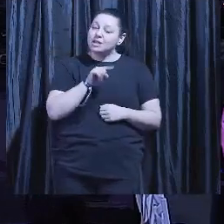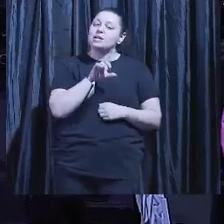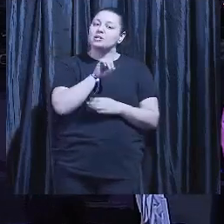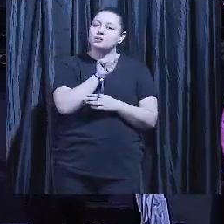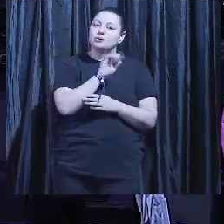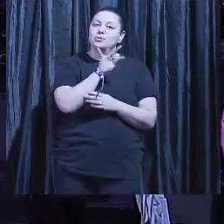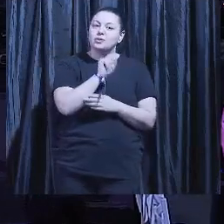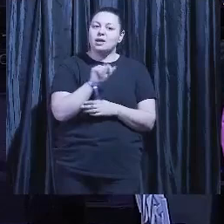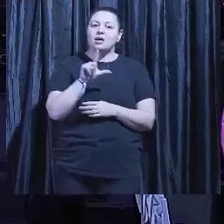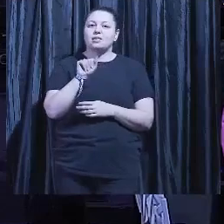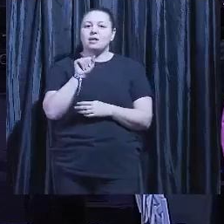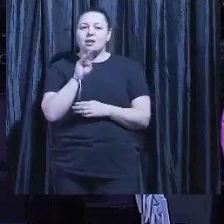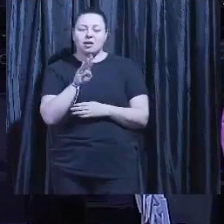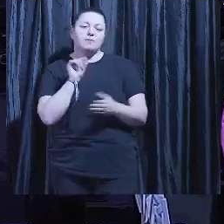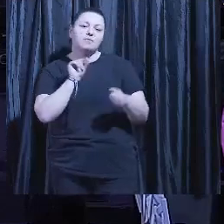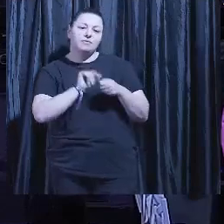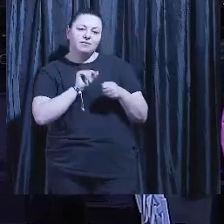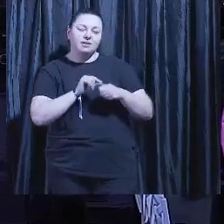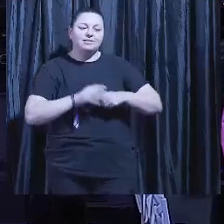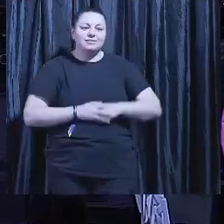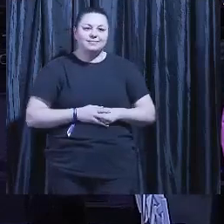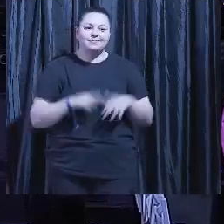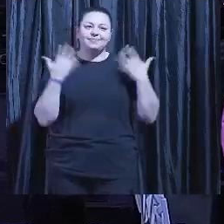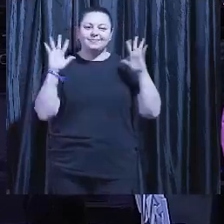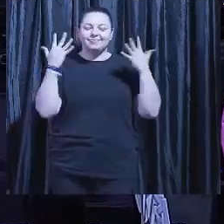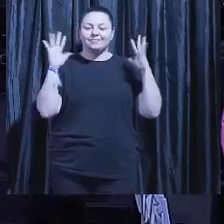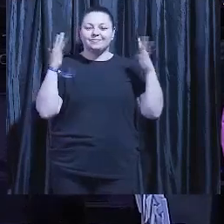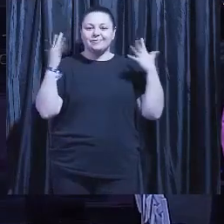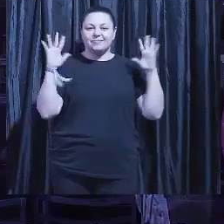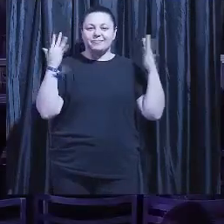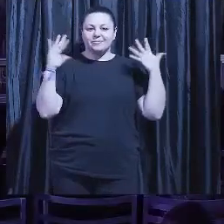faz. Salva de palmas também, galera.